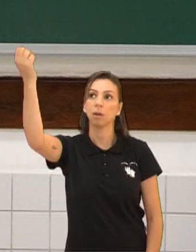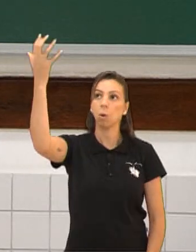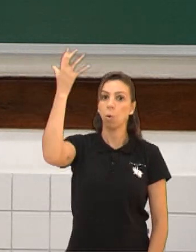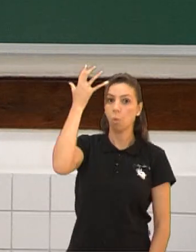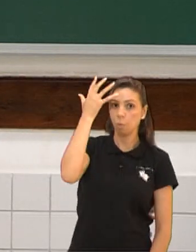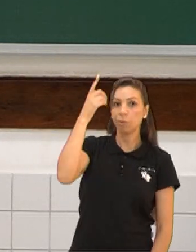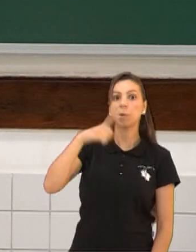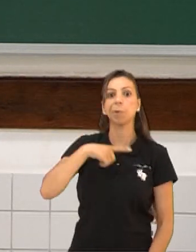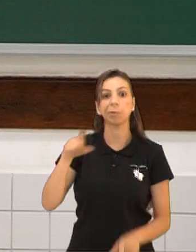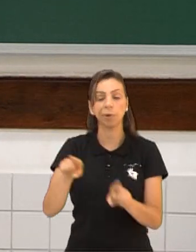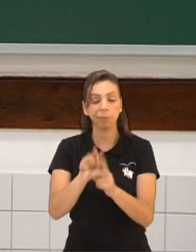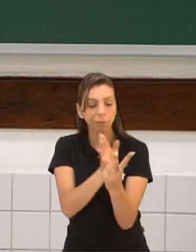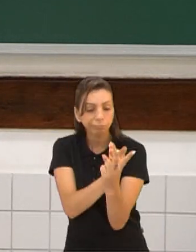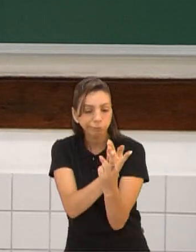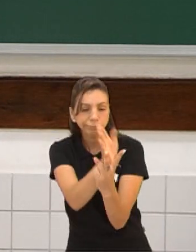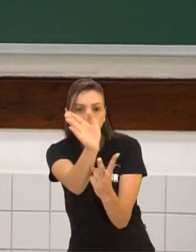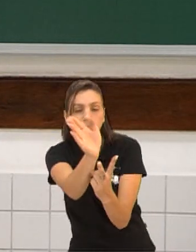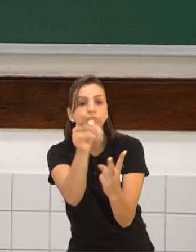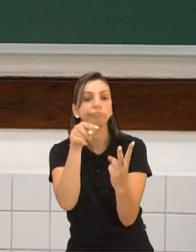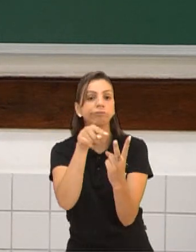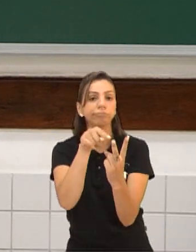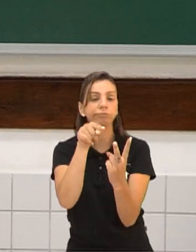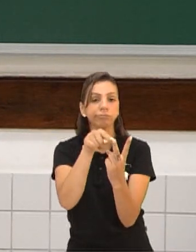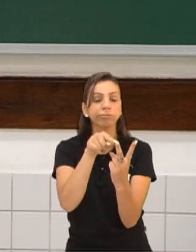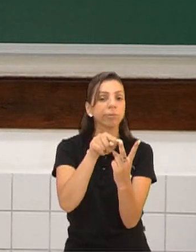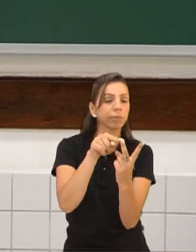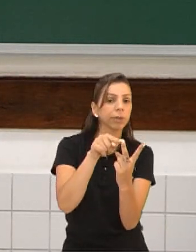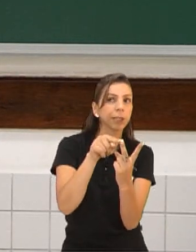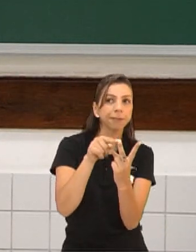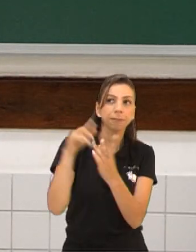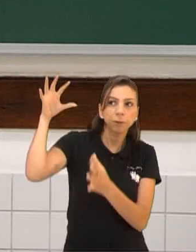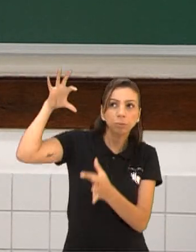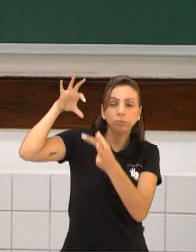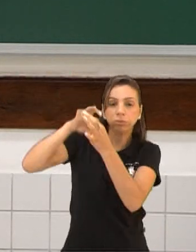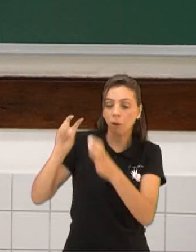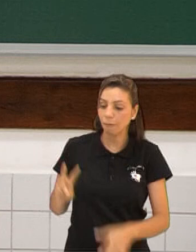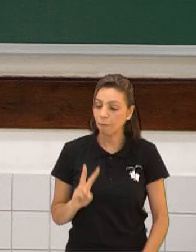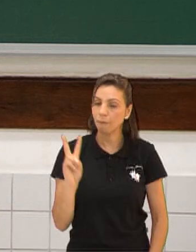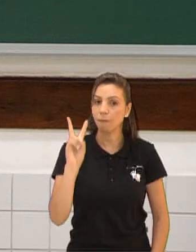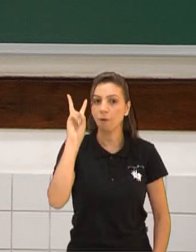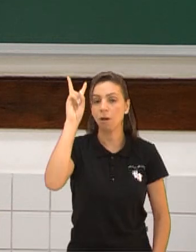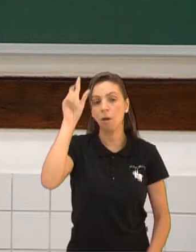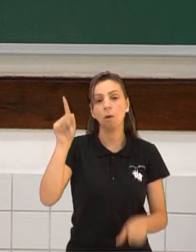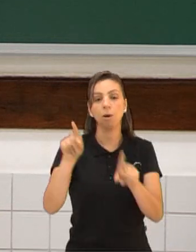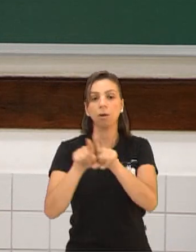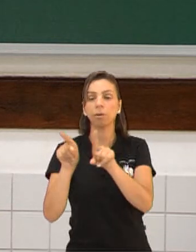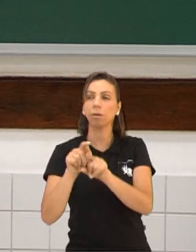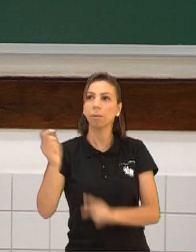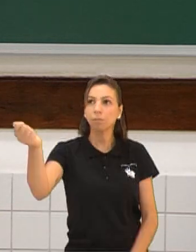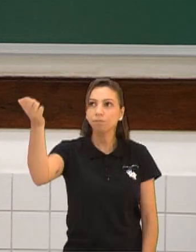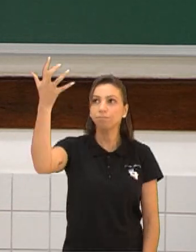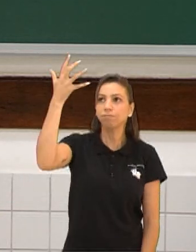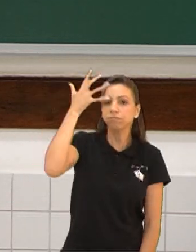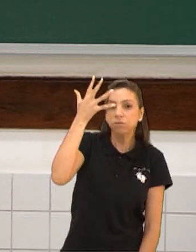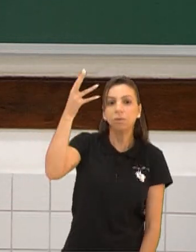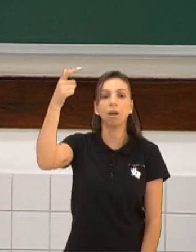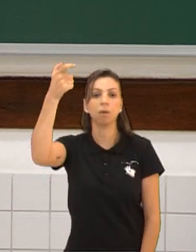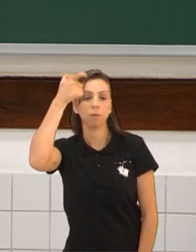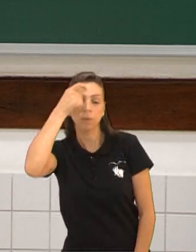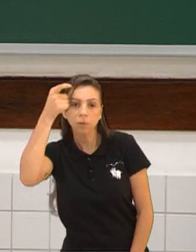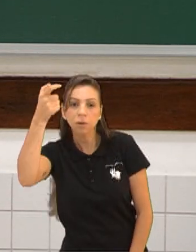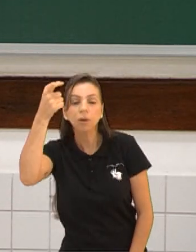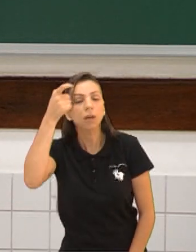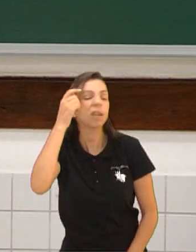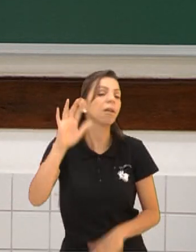pensamento que visou resgatar alguns valores e lançar luzes à consciência nesse momento, ali